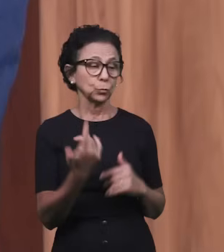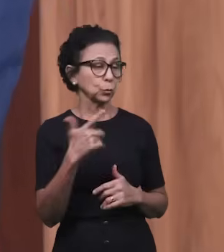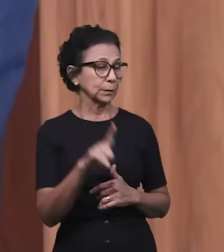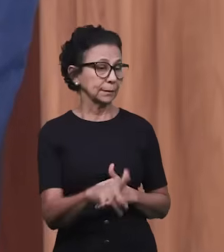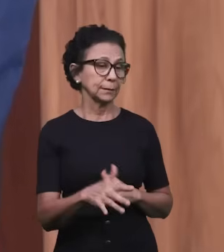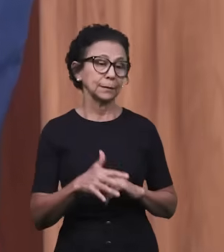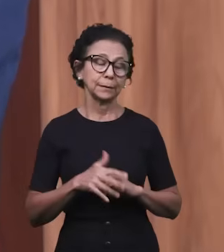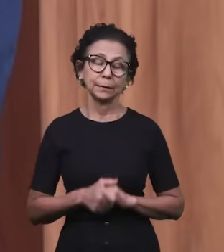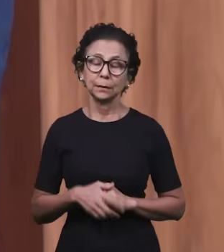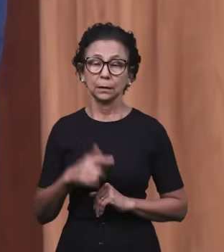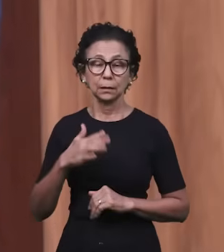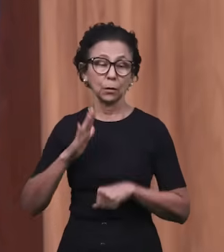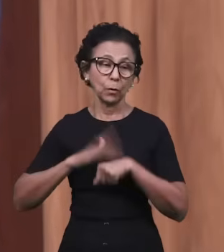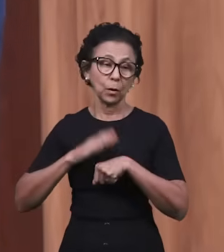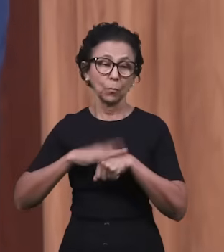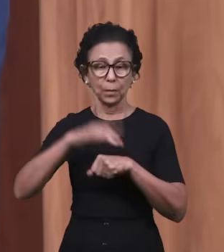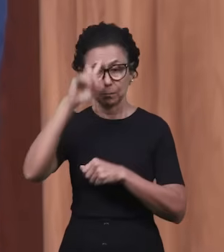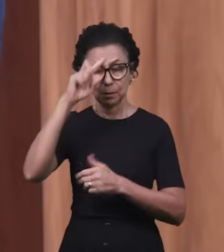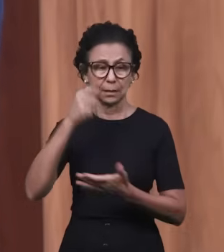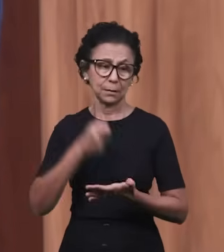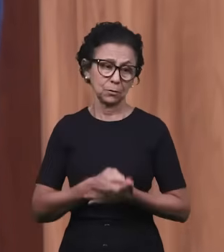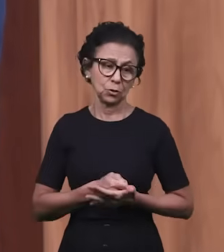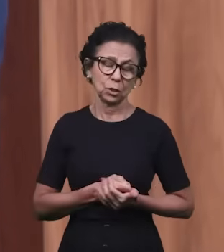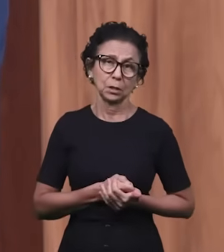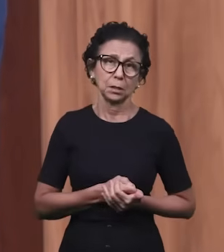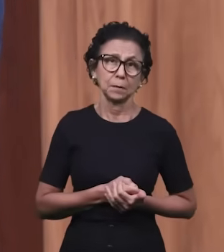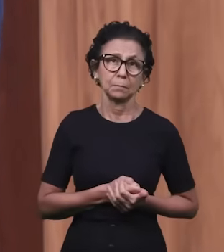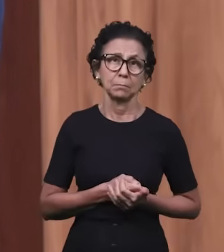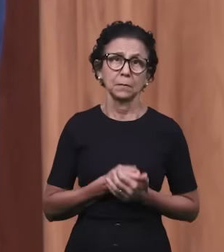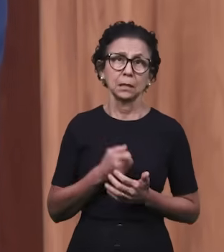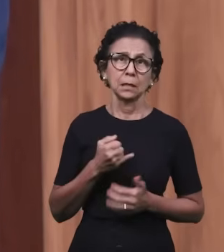decisão. E se o pastor aprovar a decisão,